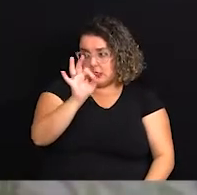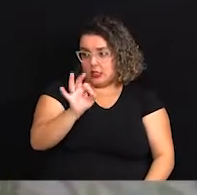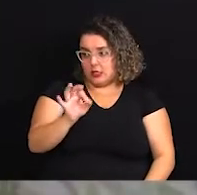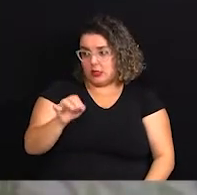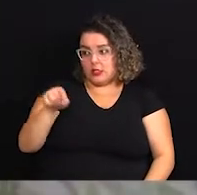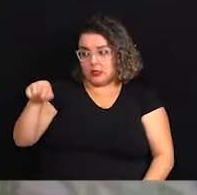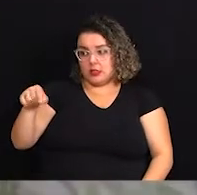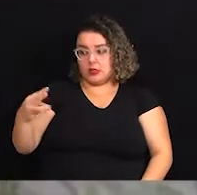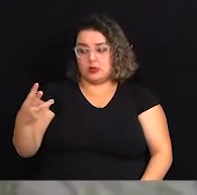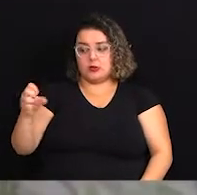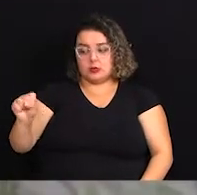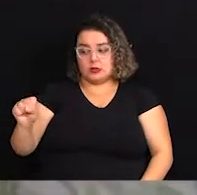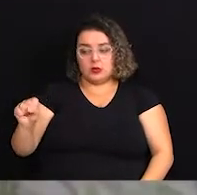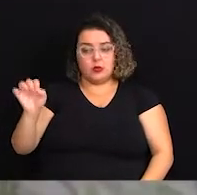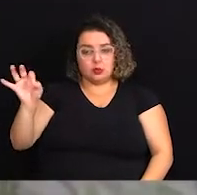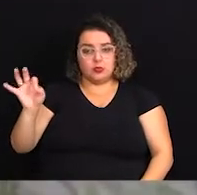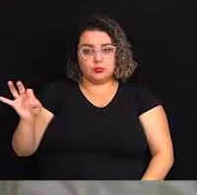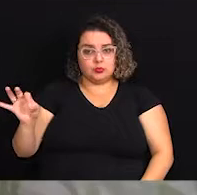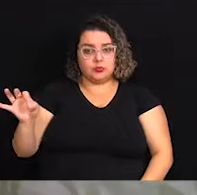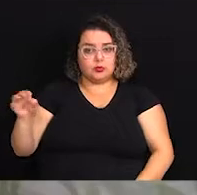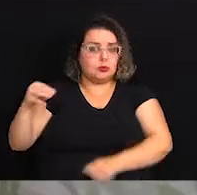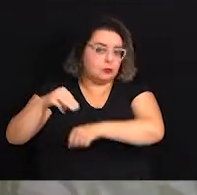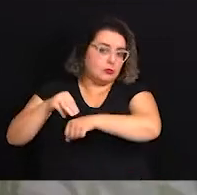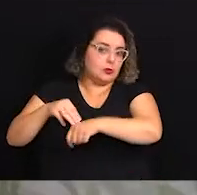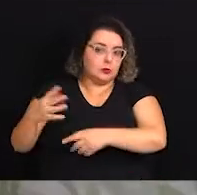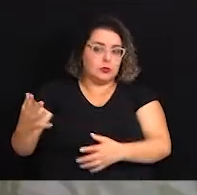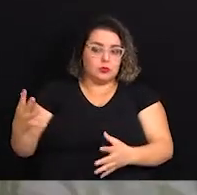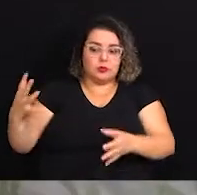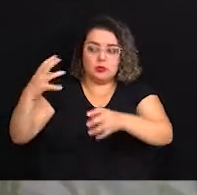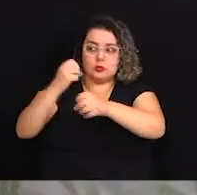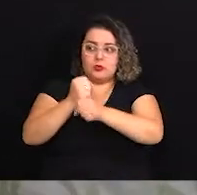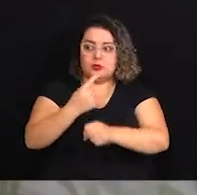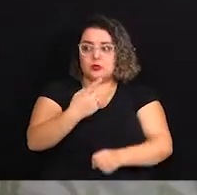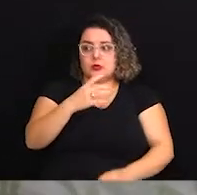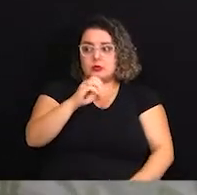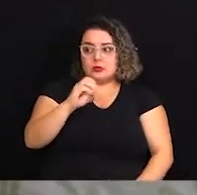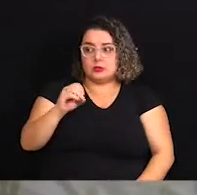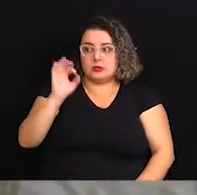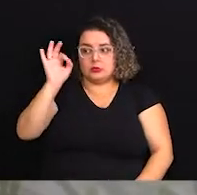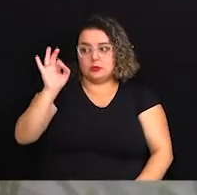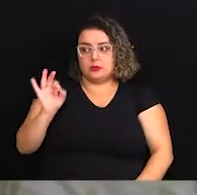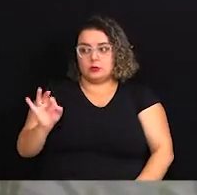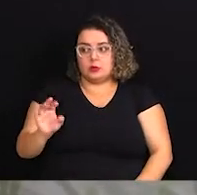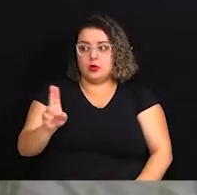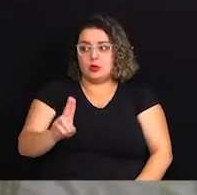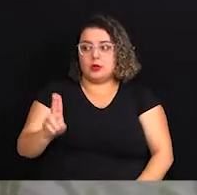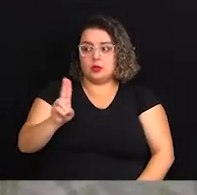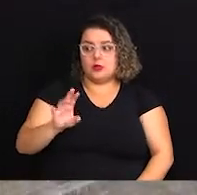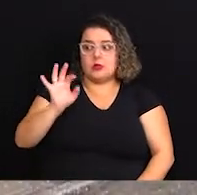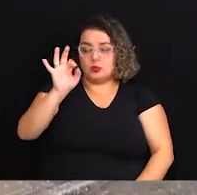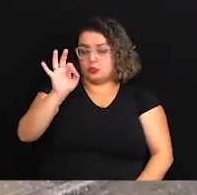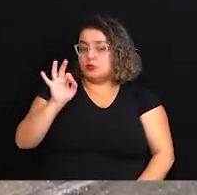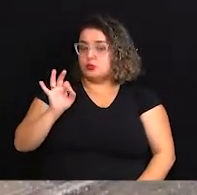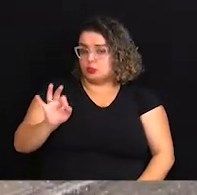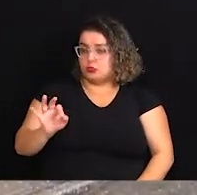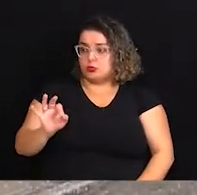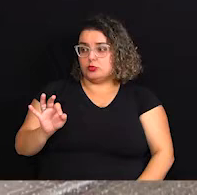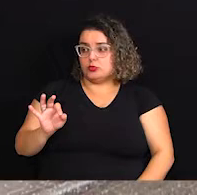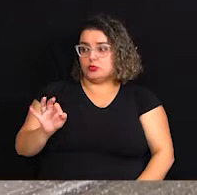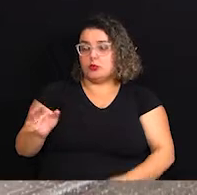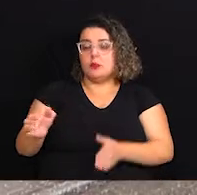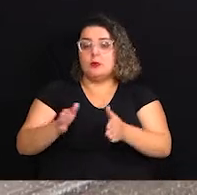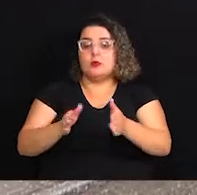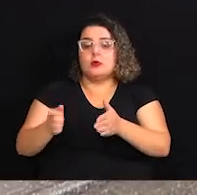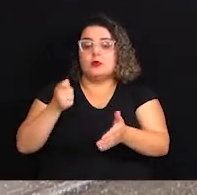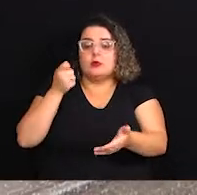62% e o outro 38% de um total de 100%. Portanto, a gente pode utilizar esses percentuais no momento de